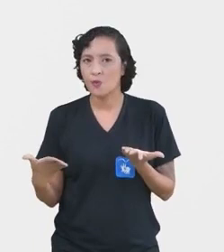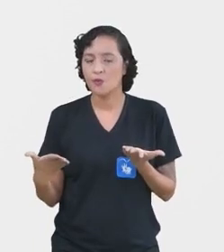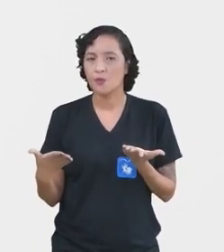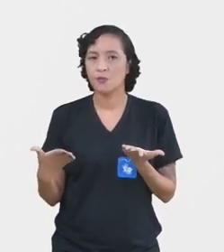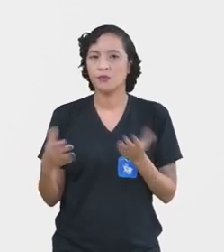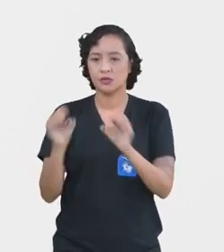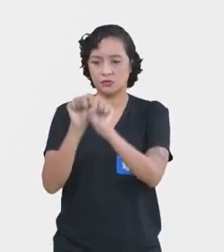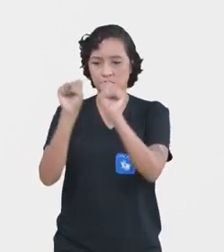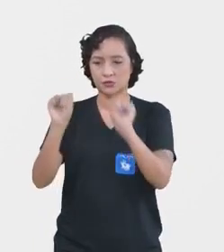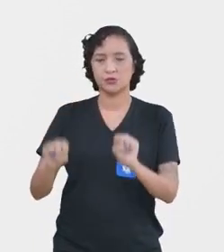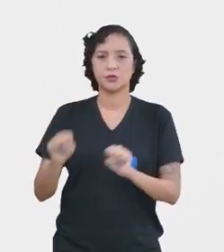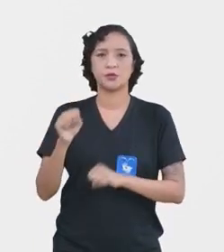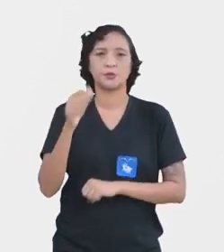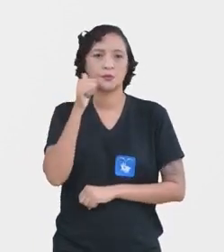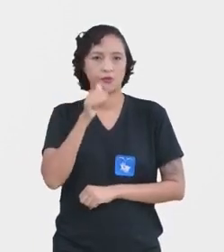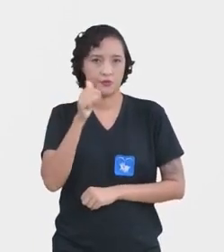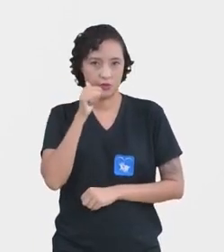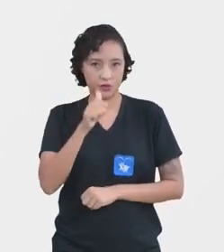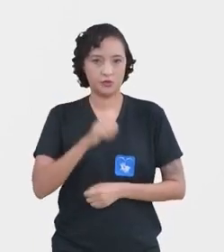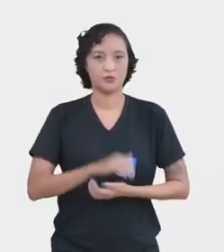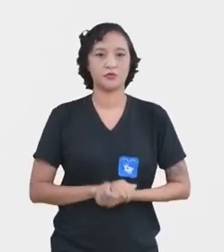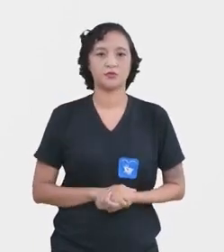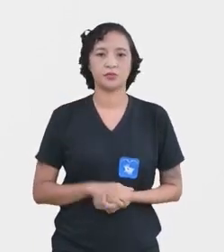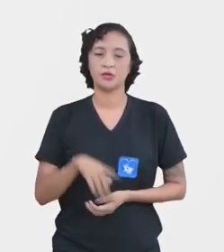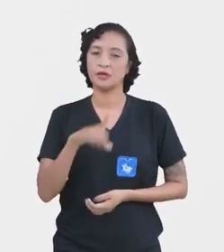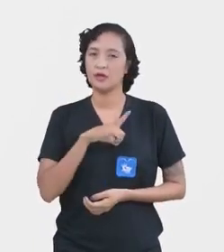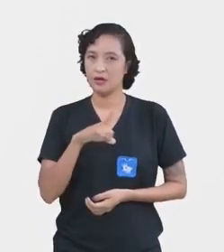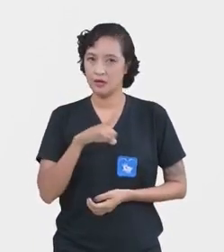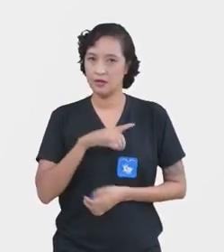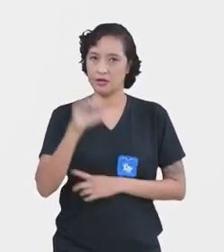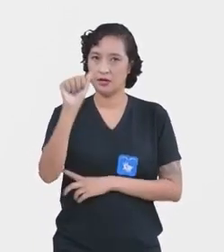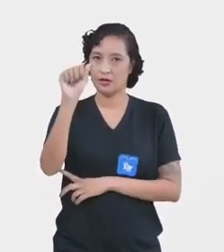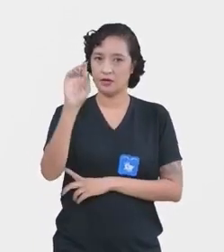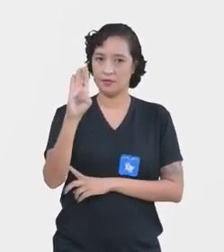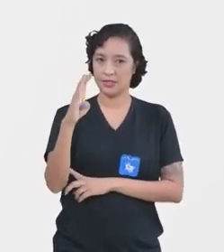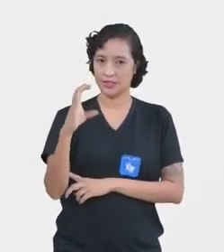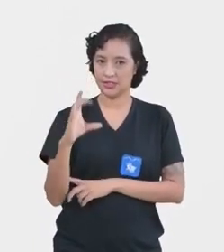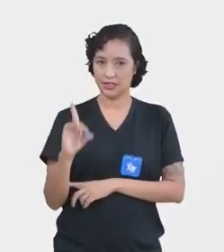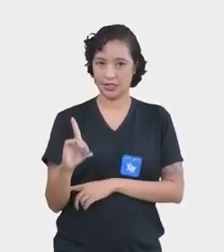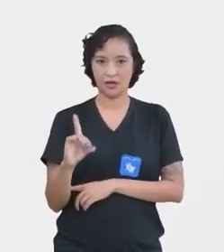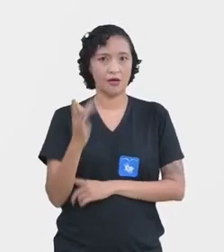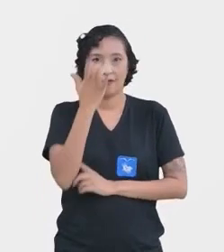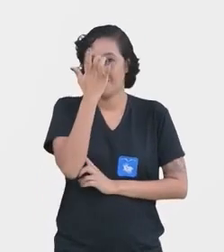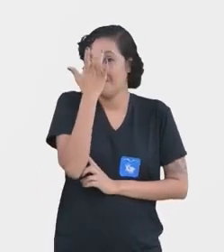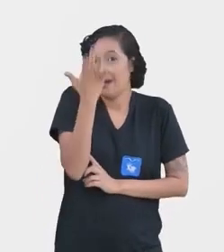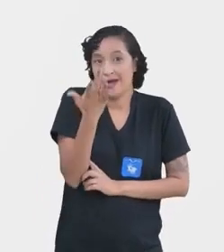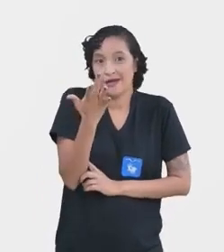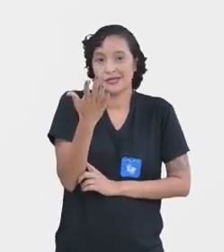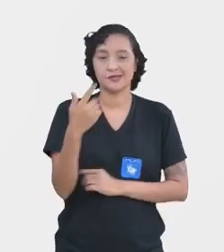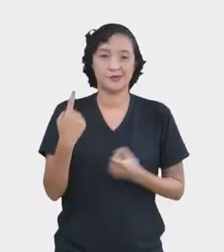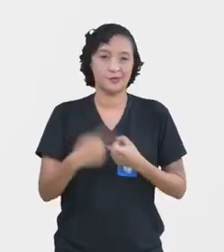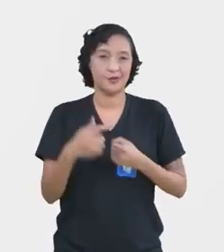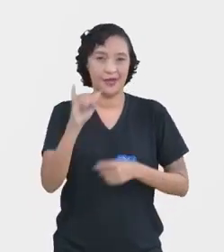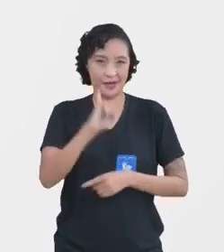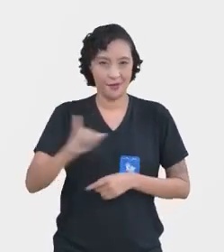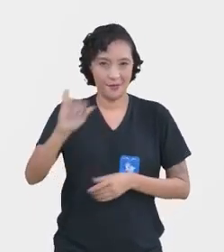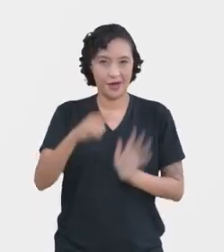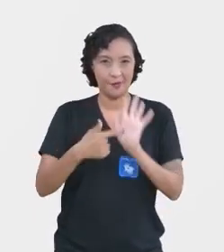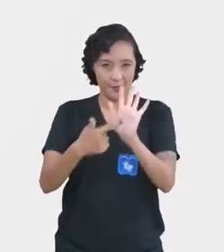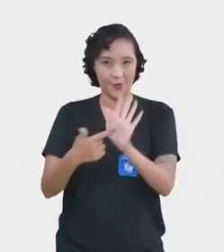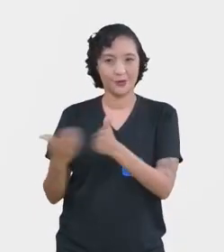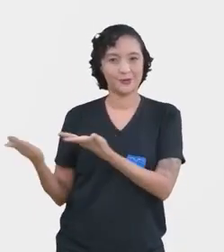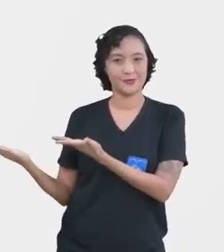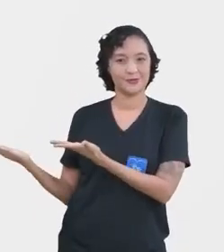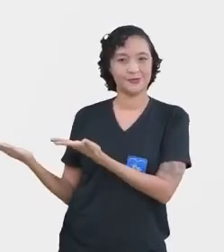reprodutor feminino. E aí eu trago as opções. Vai ficar muito fácil, porque a imagem já mostra.